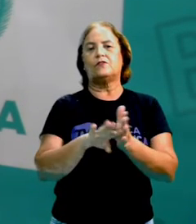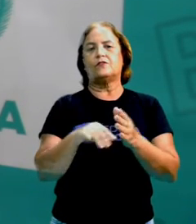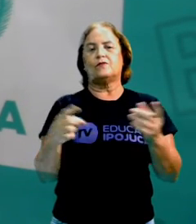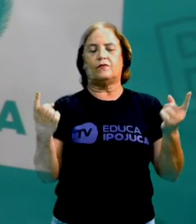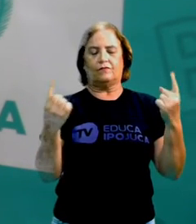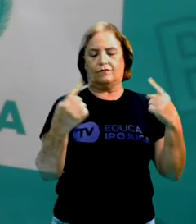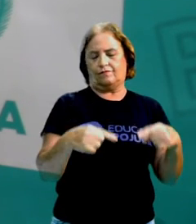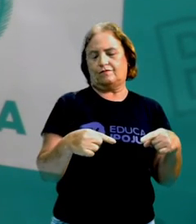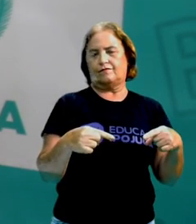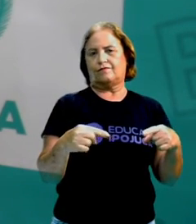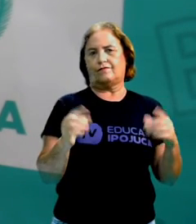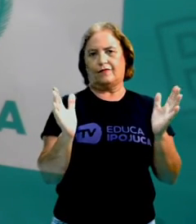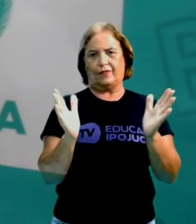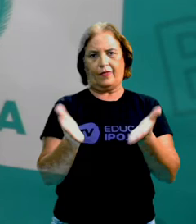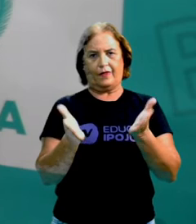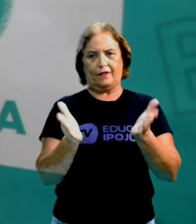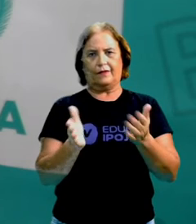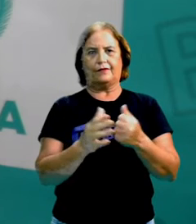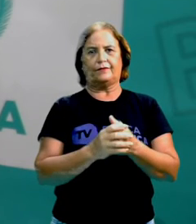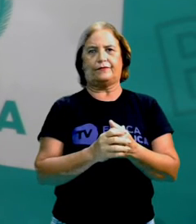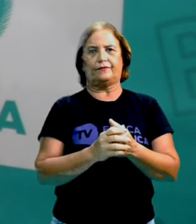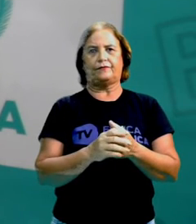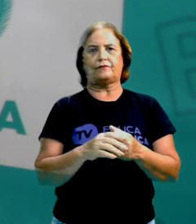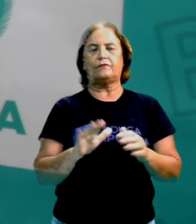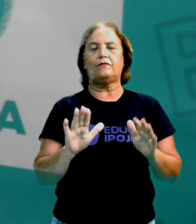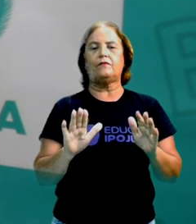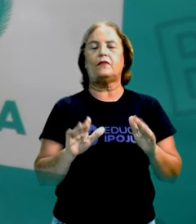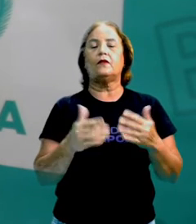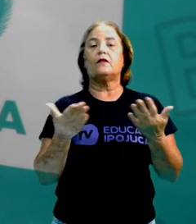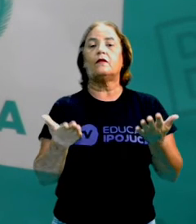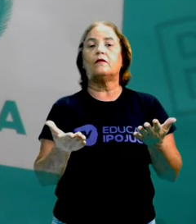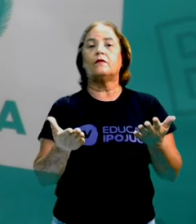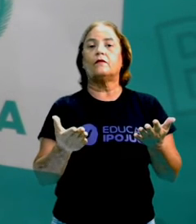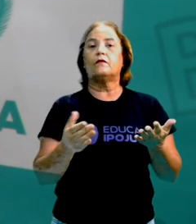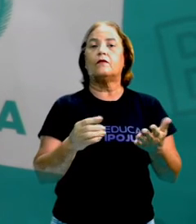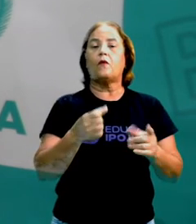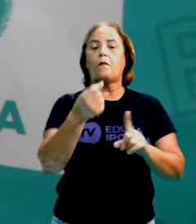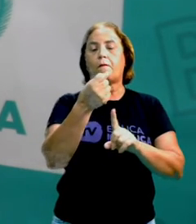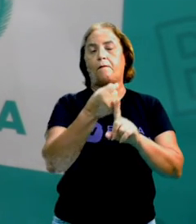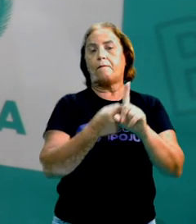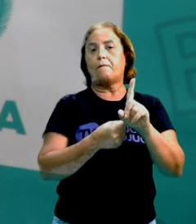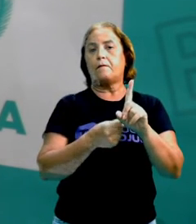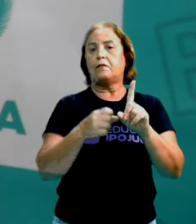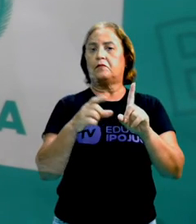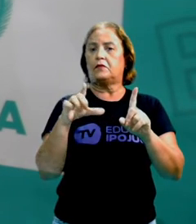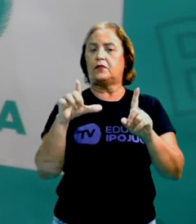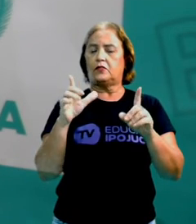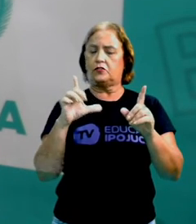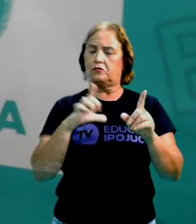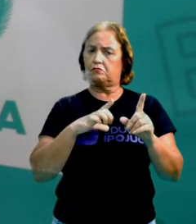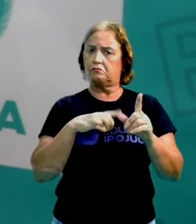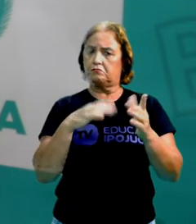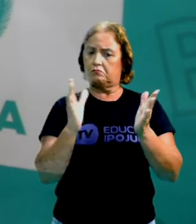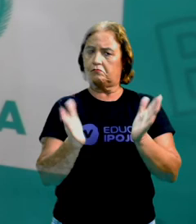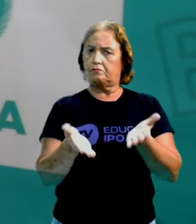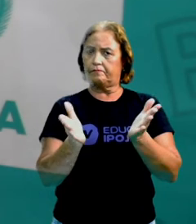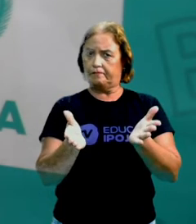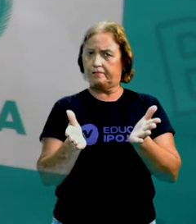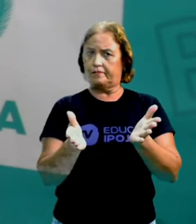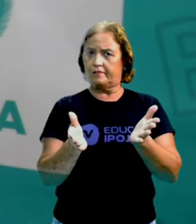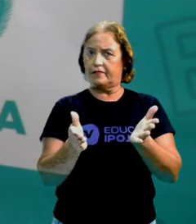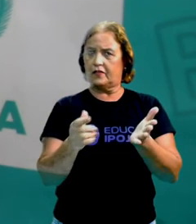de hoje bom então Em que mês nós estamos entender você está